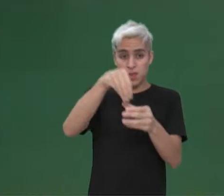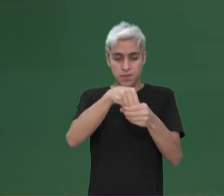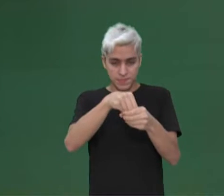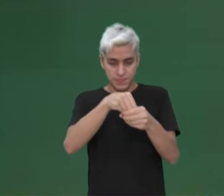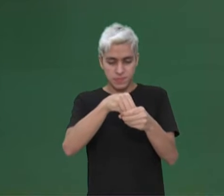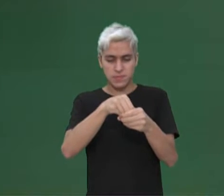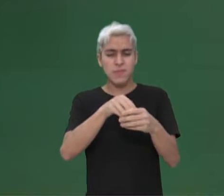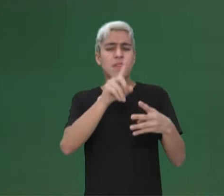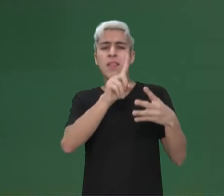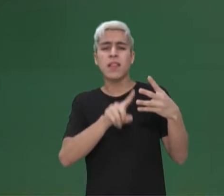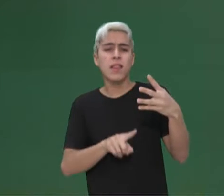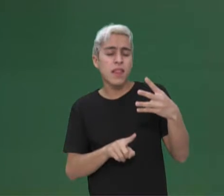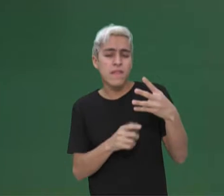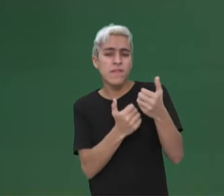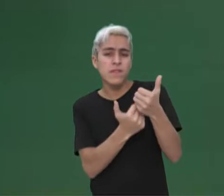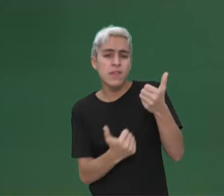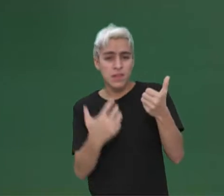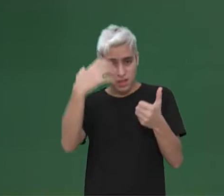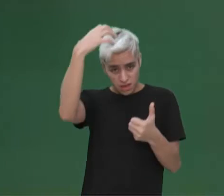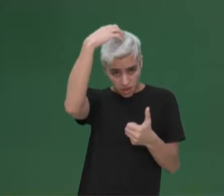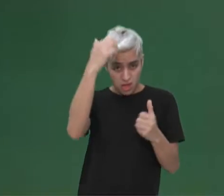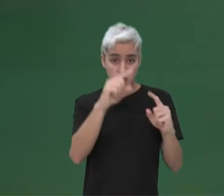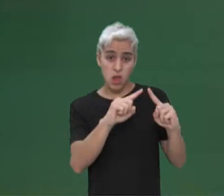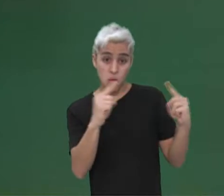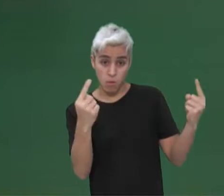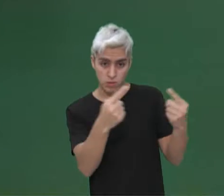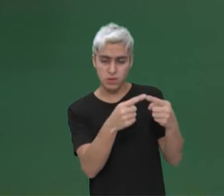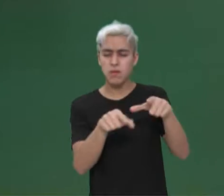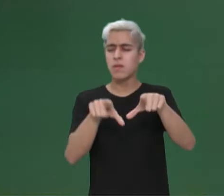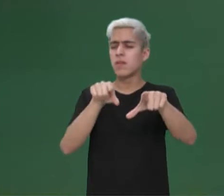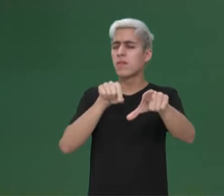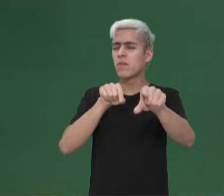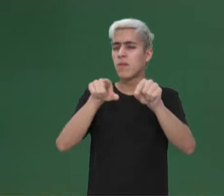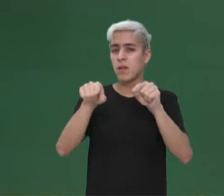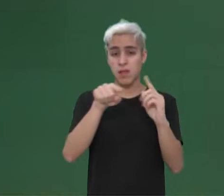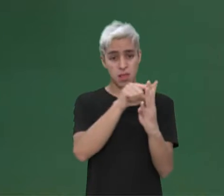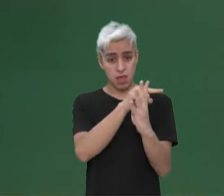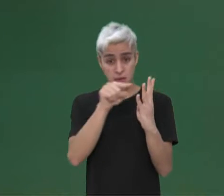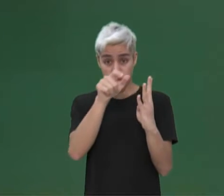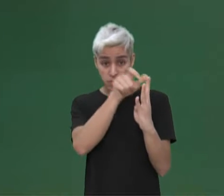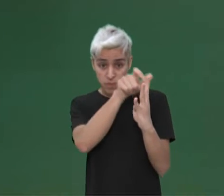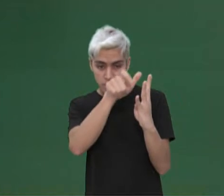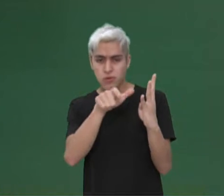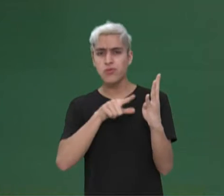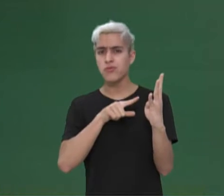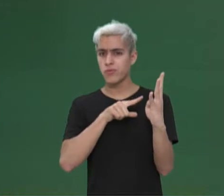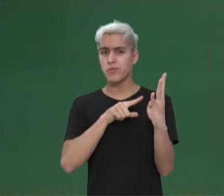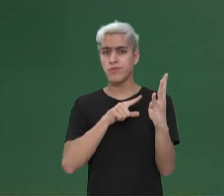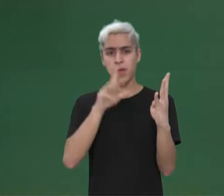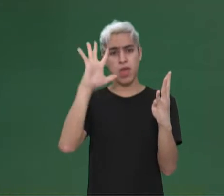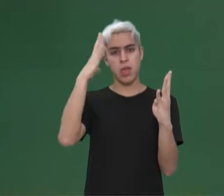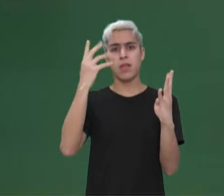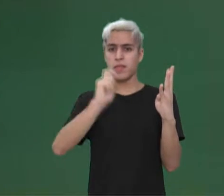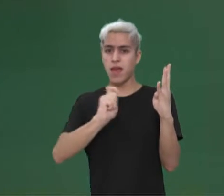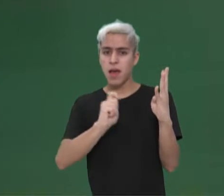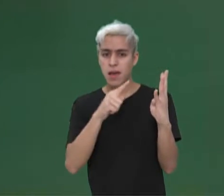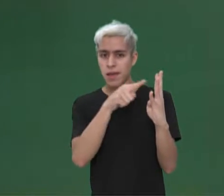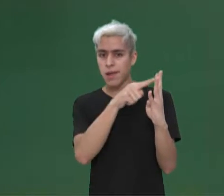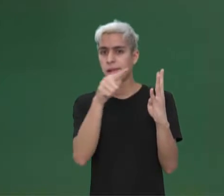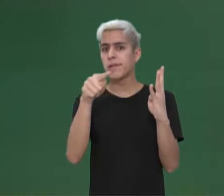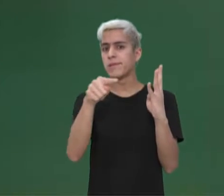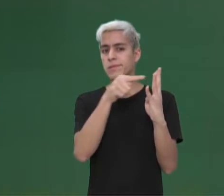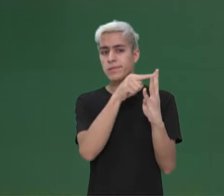Os vice-reis eram nomeados pelo Conselho das Índias e tinham amplos poderes. Esses